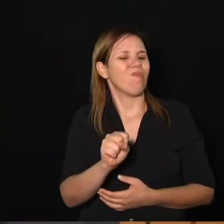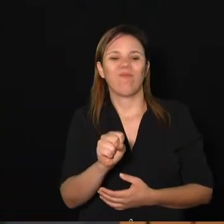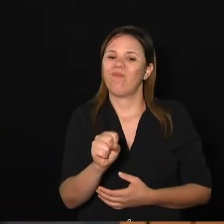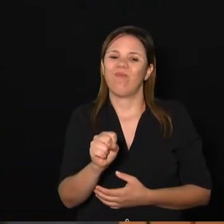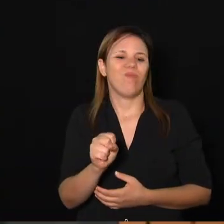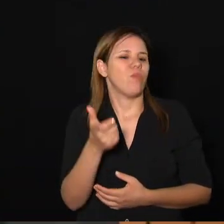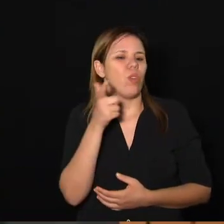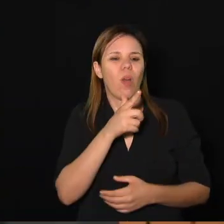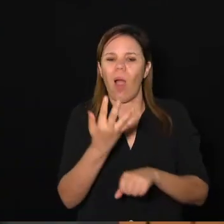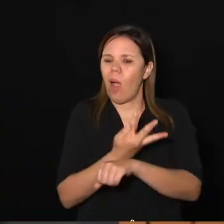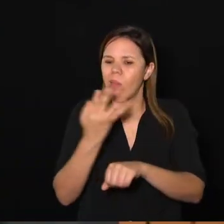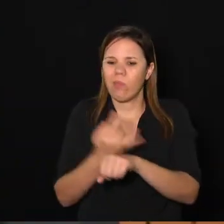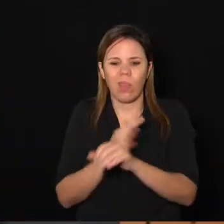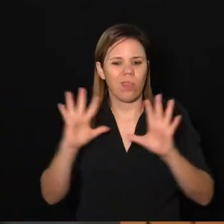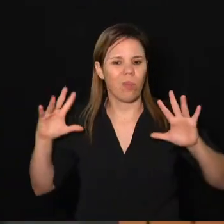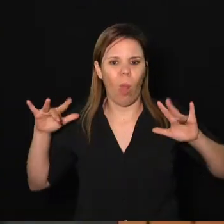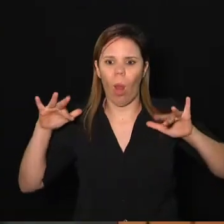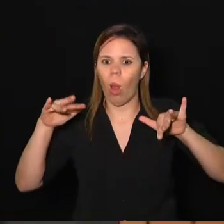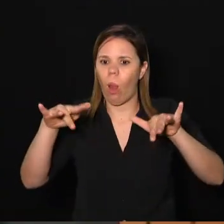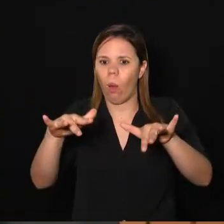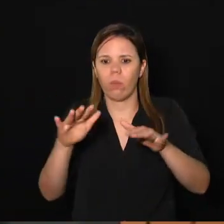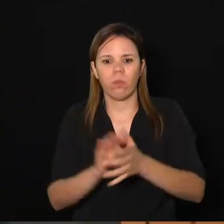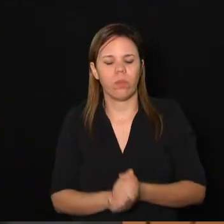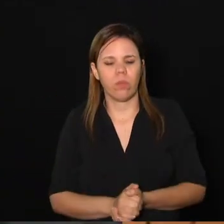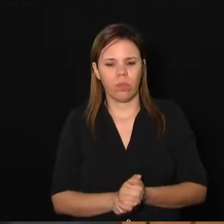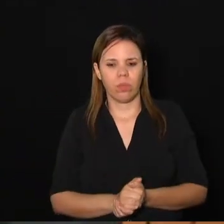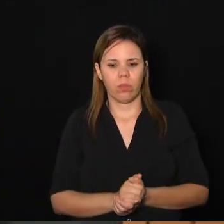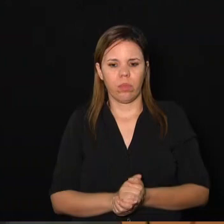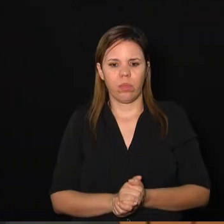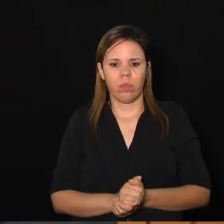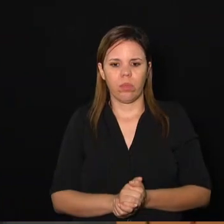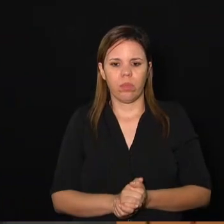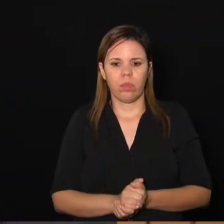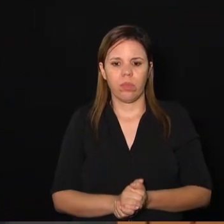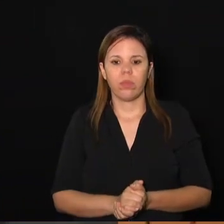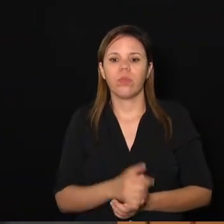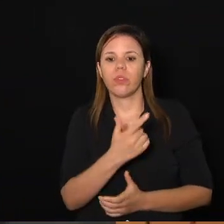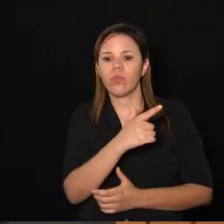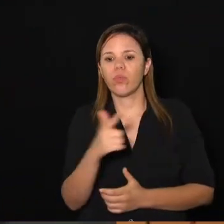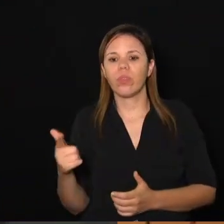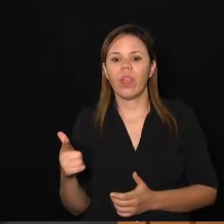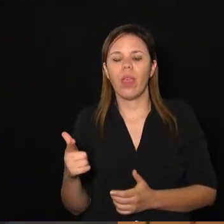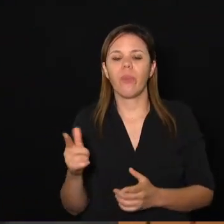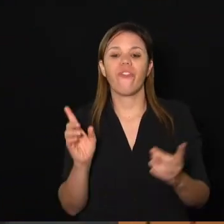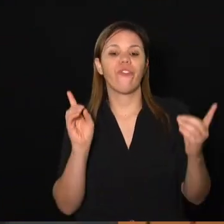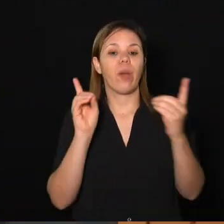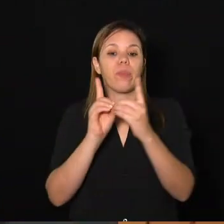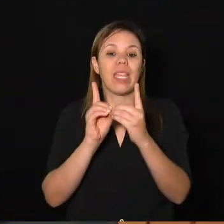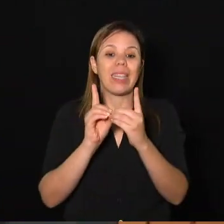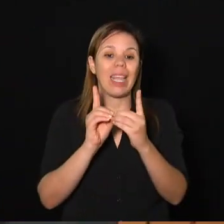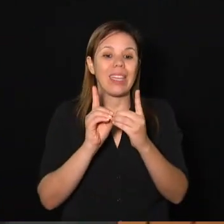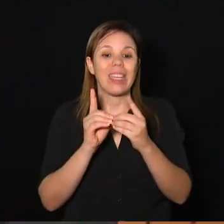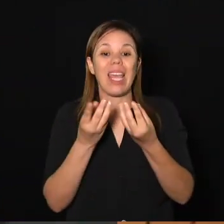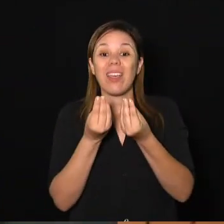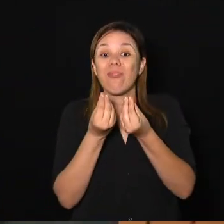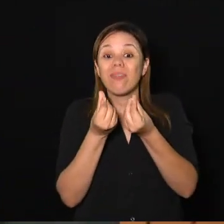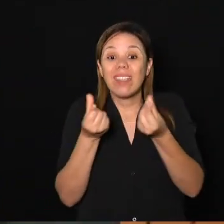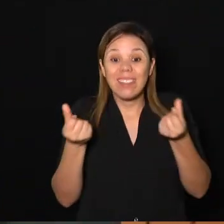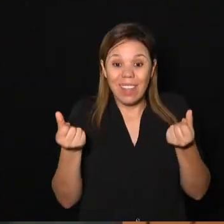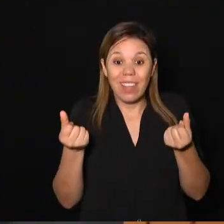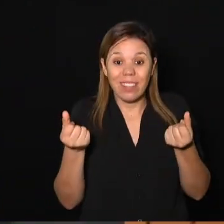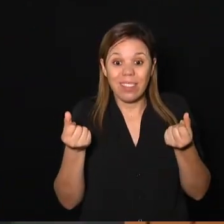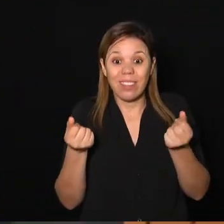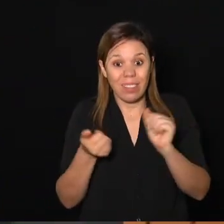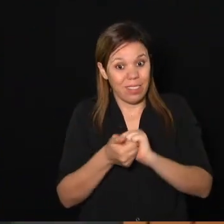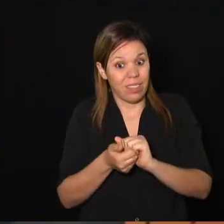do recado nós sabemos disso não é porque nós nós temos uma demanda que nós não vamos atender com qualidade e eu não estou